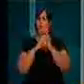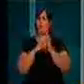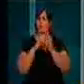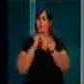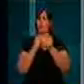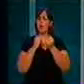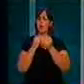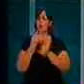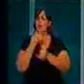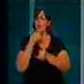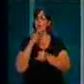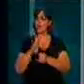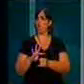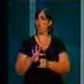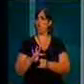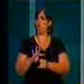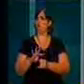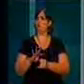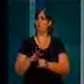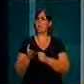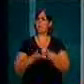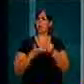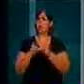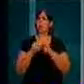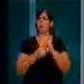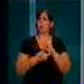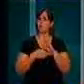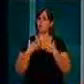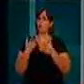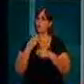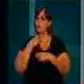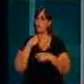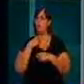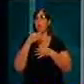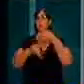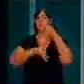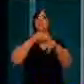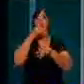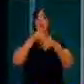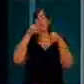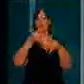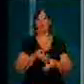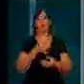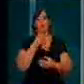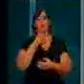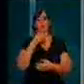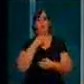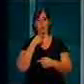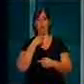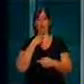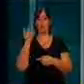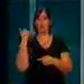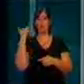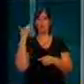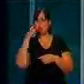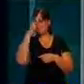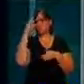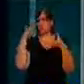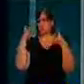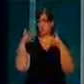princípio. Nesta medida, não poderão argumentar validamente que aqueles sepultamentos